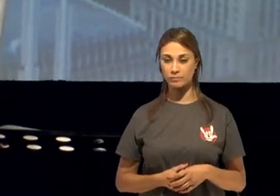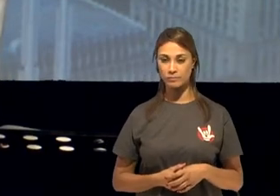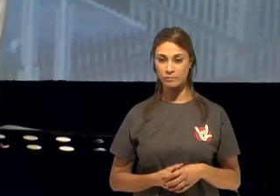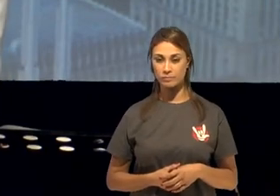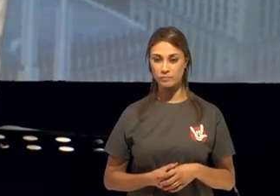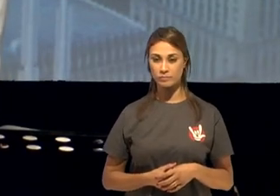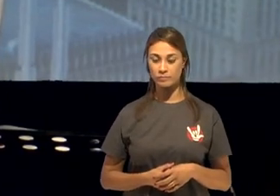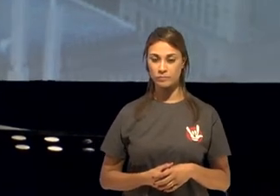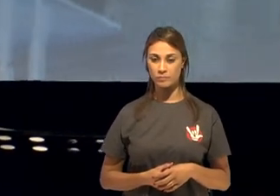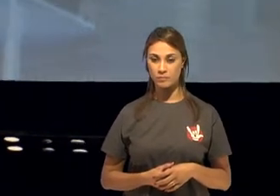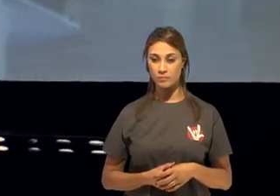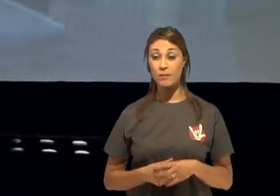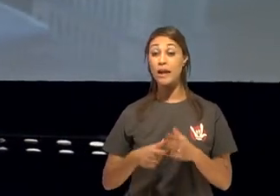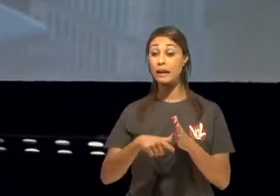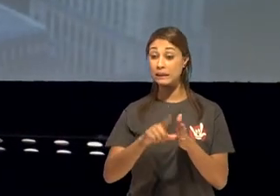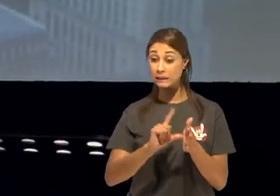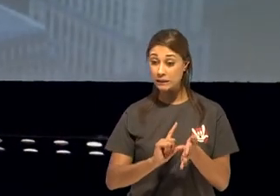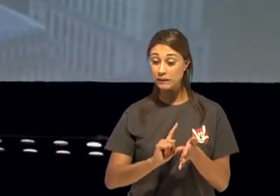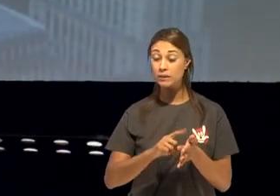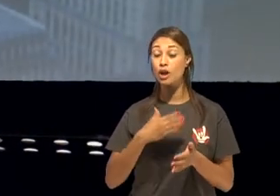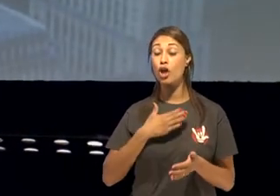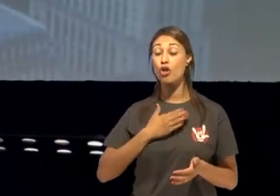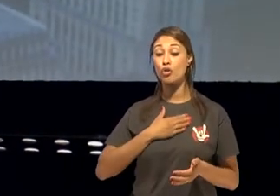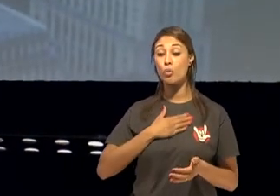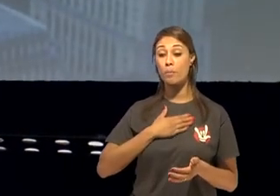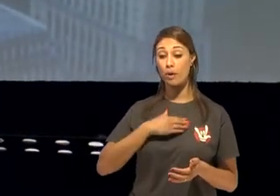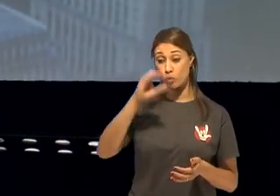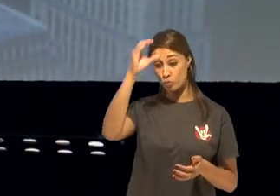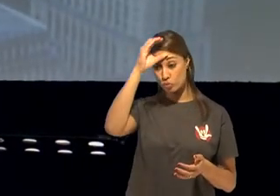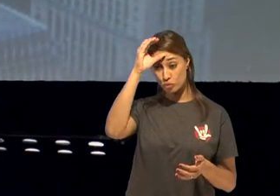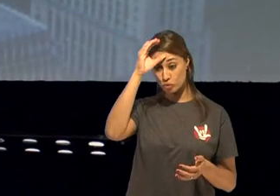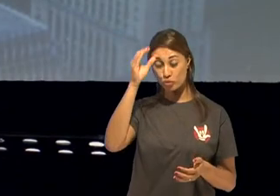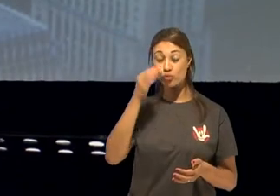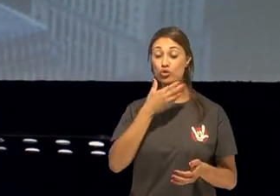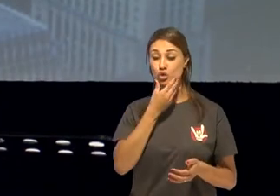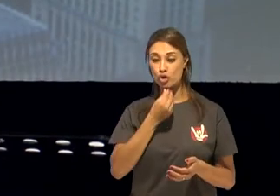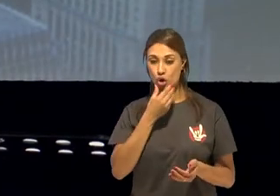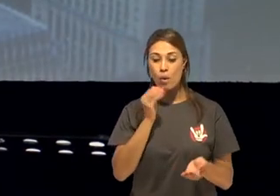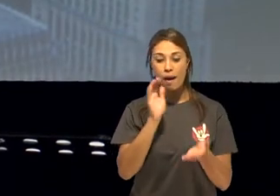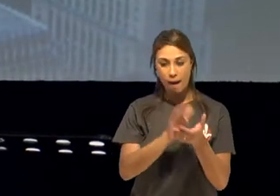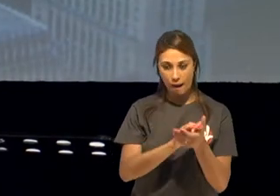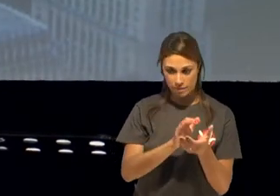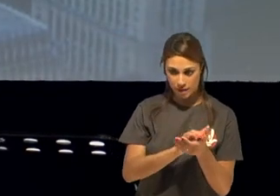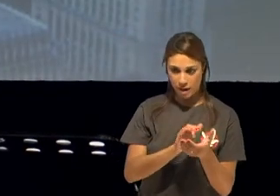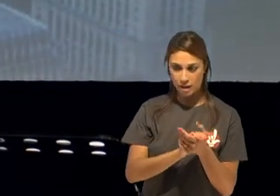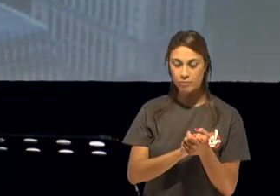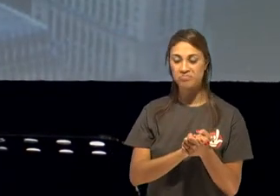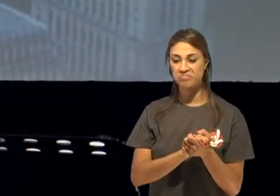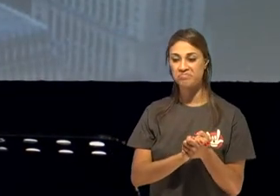Essa mulher, ela falava mais ou menos assim, não só com palavras, mas com atitudes.